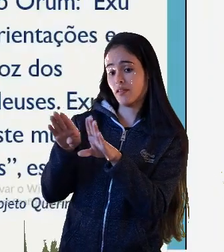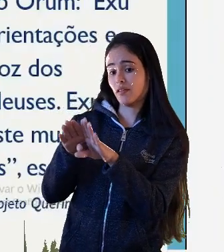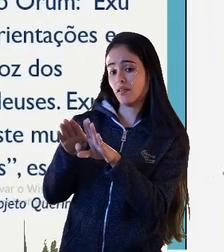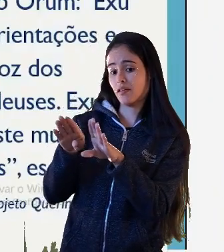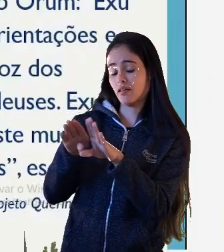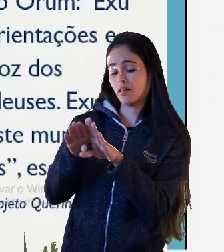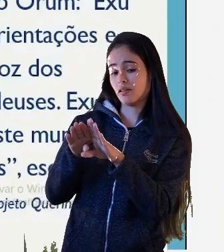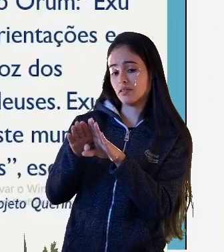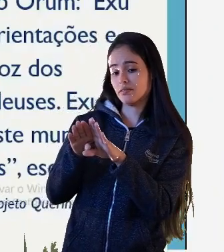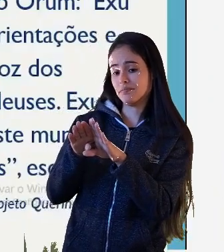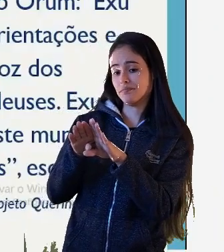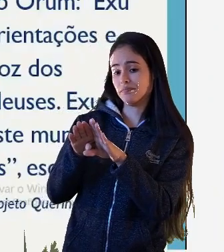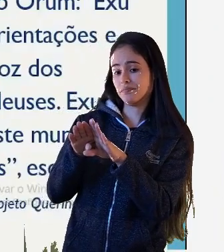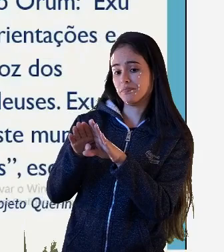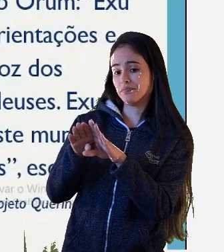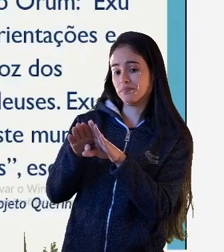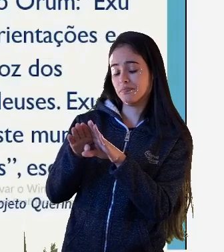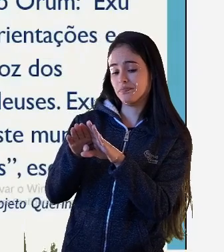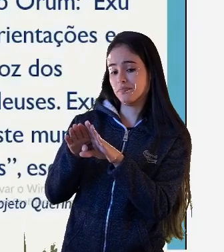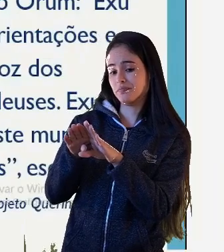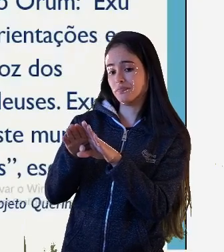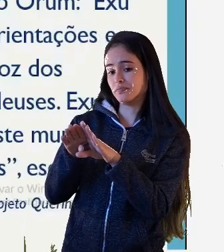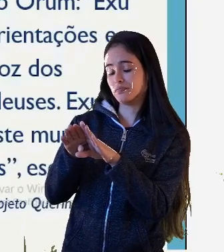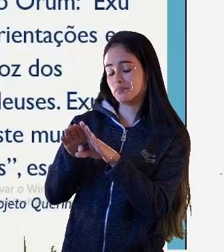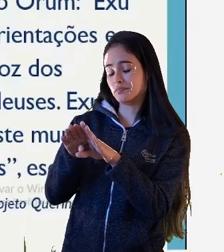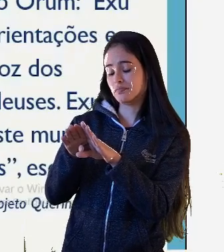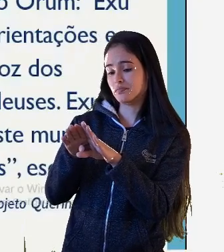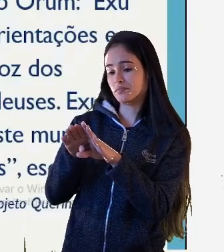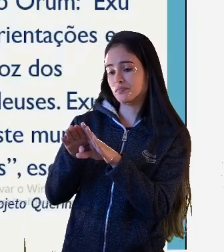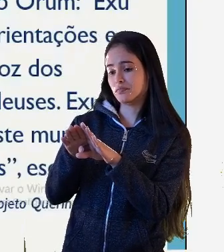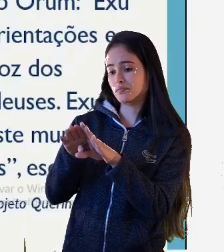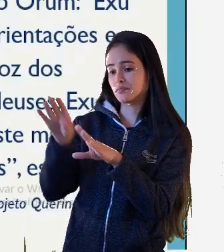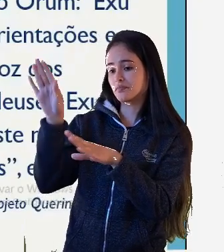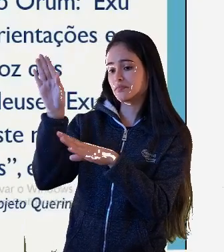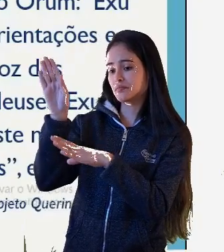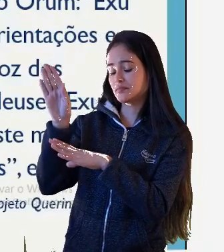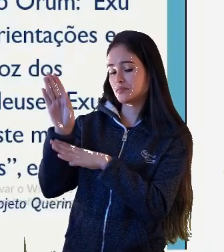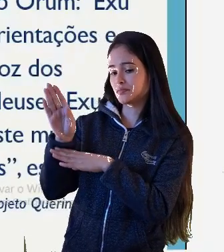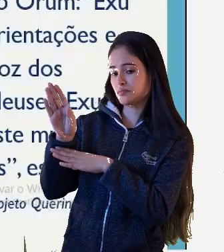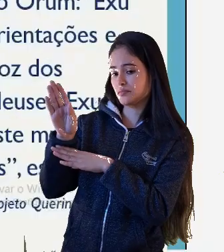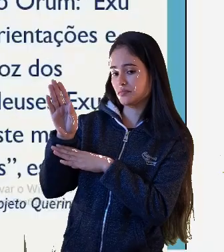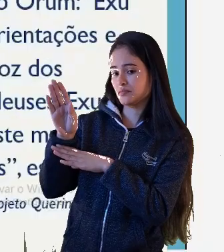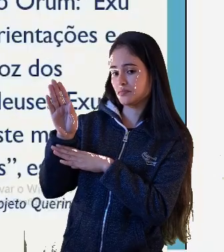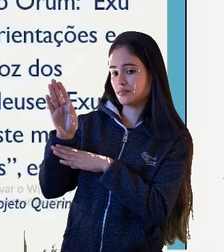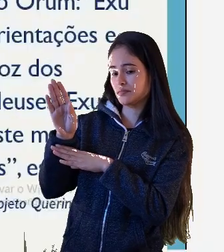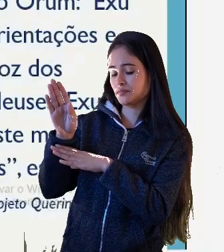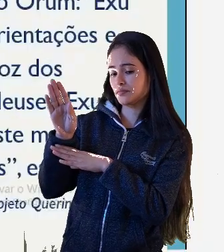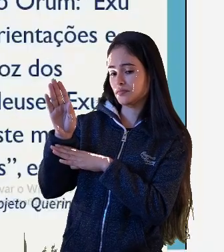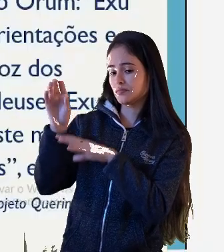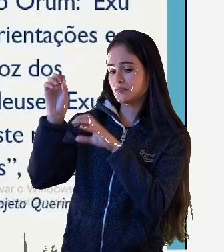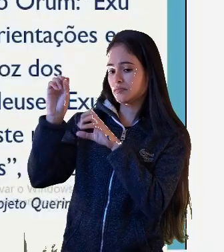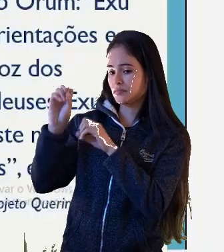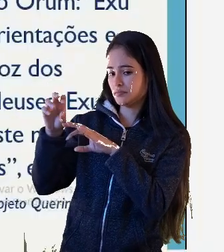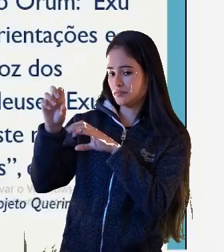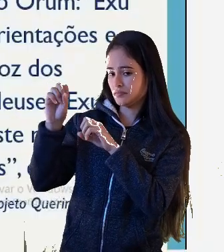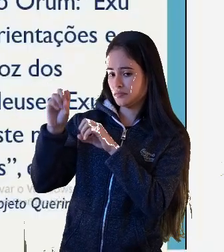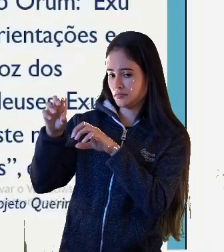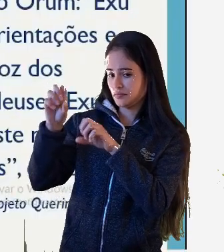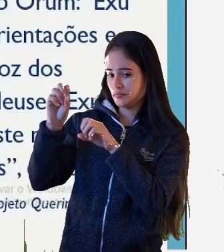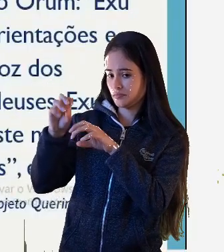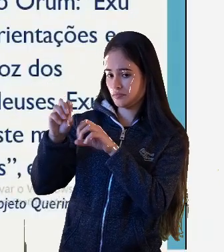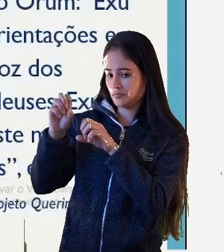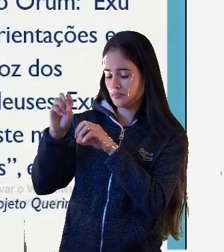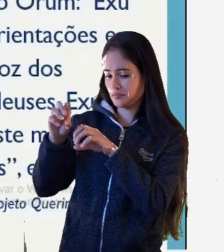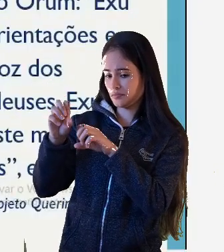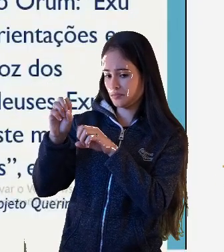gente pode, quem cultua, quem vai aos terreiros, né? Quem é do candomblé, quem é da Umbanda, né? Os terreiros de Umbanda também